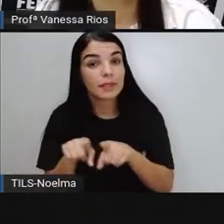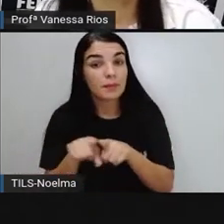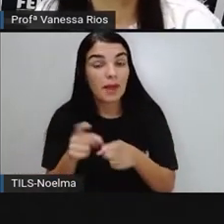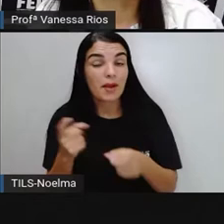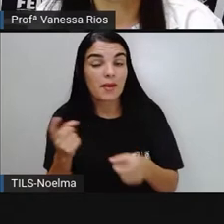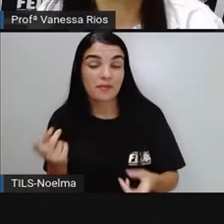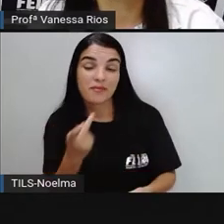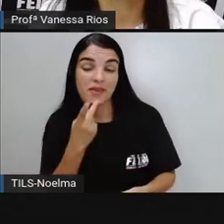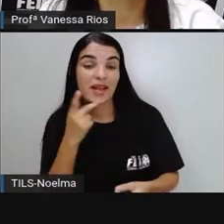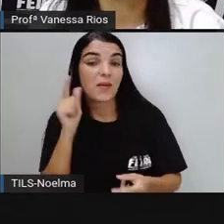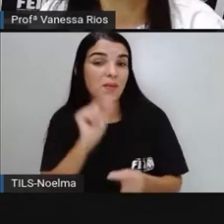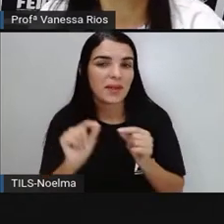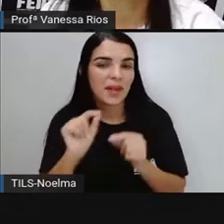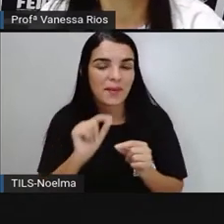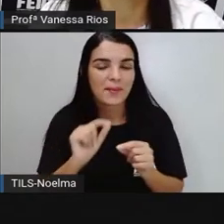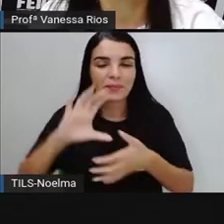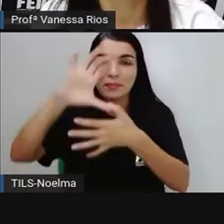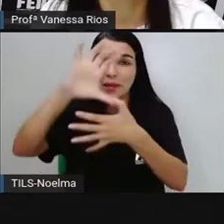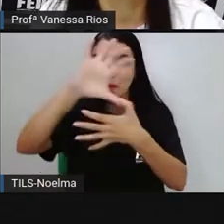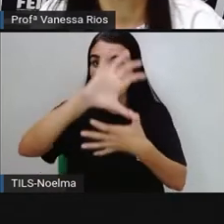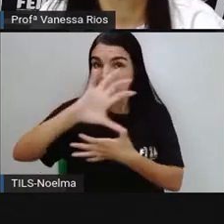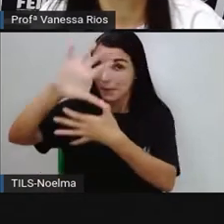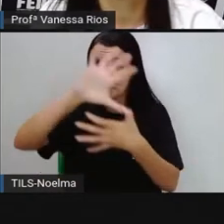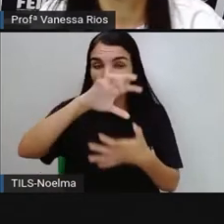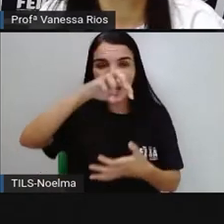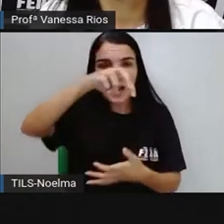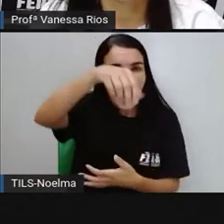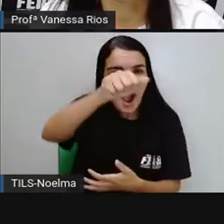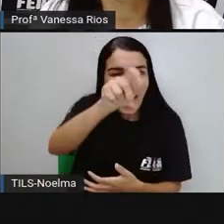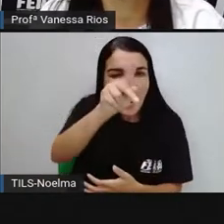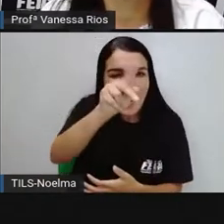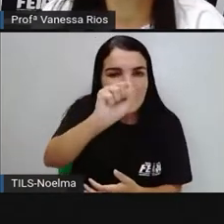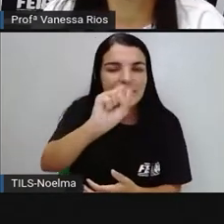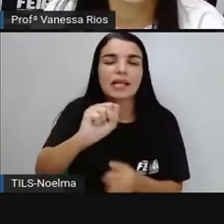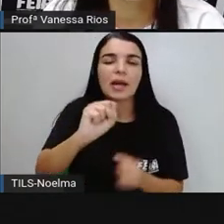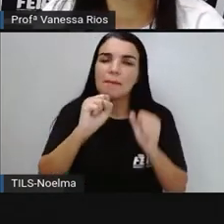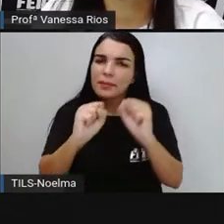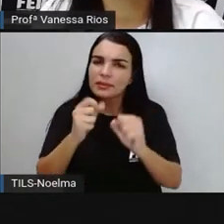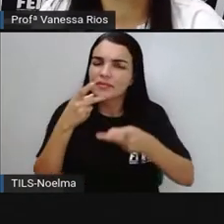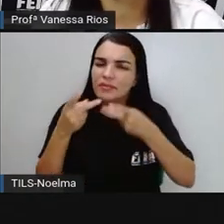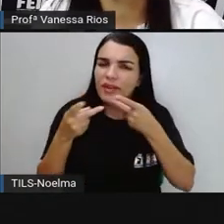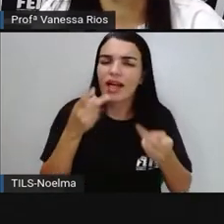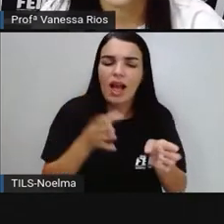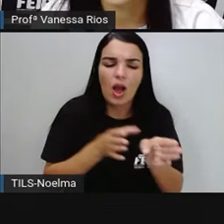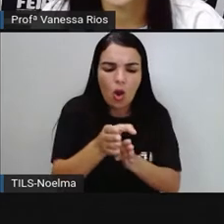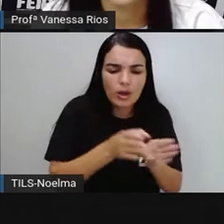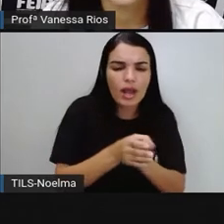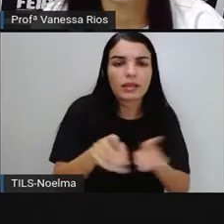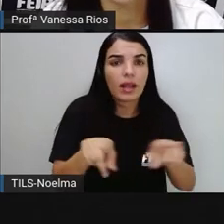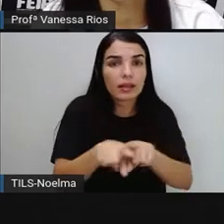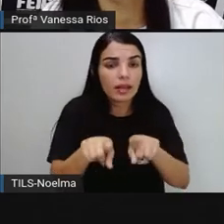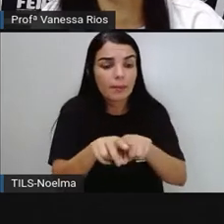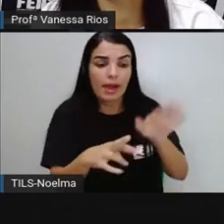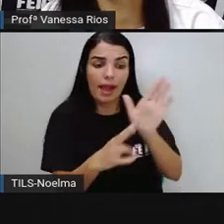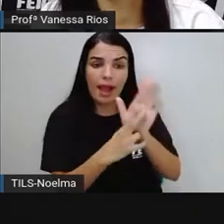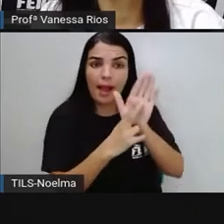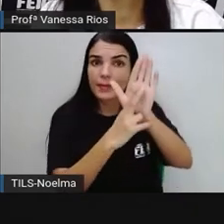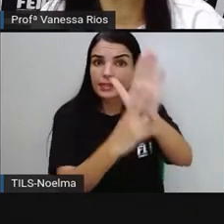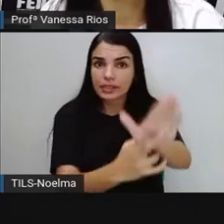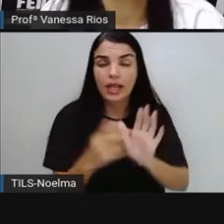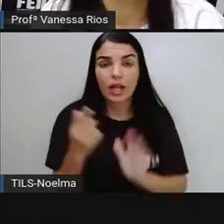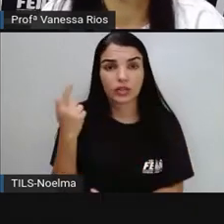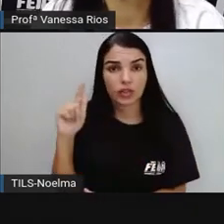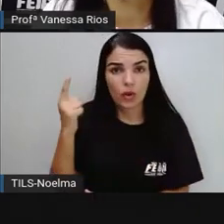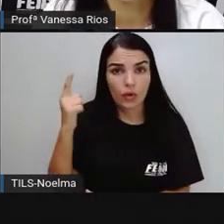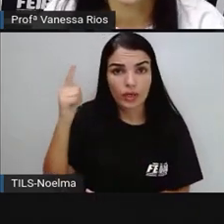volta a dizer aí, né, que os mapas, eles podem falar, orientar, representar geograficamente